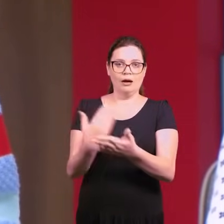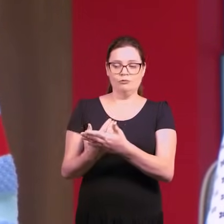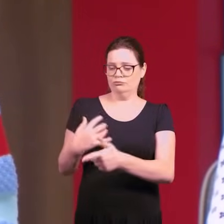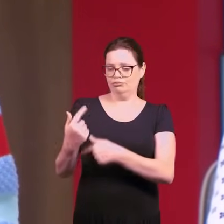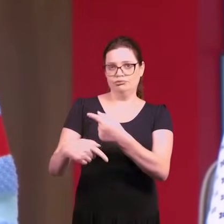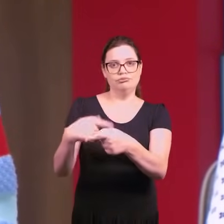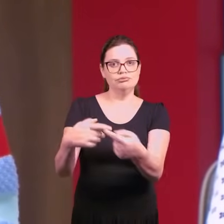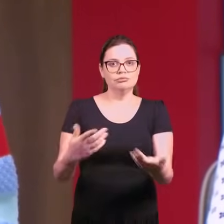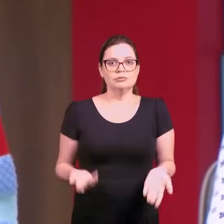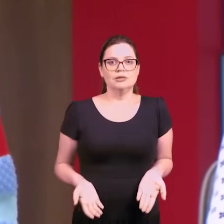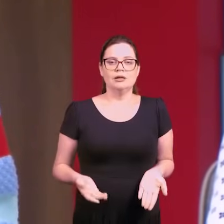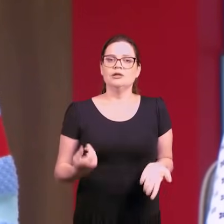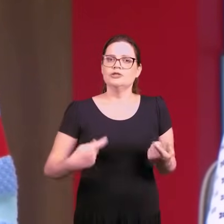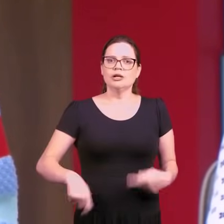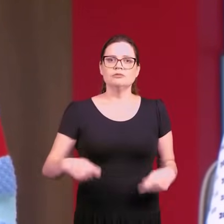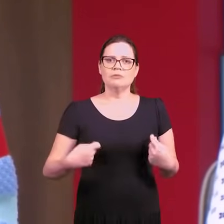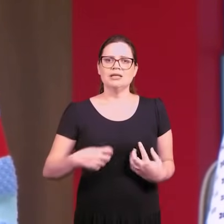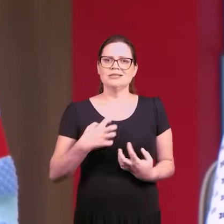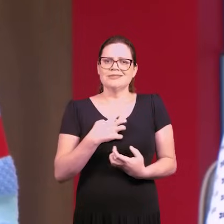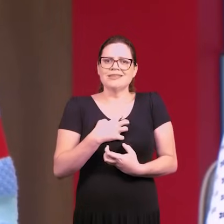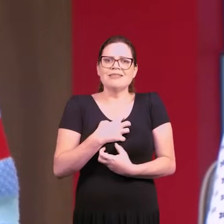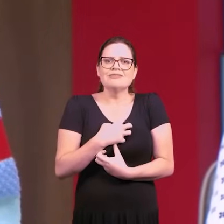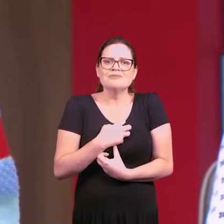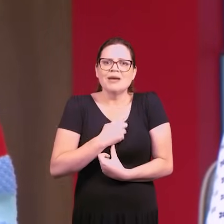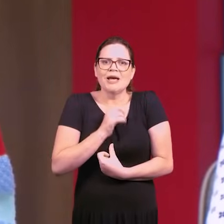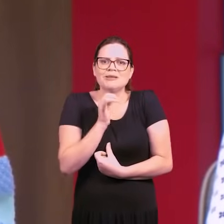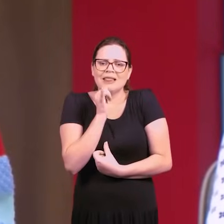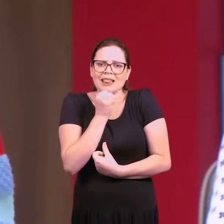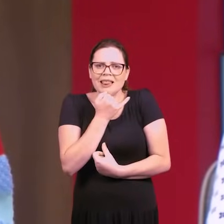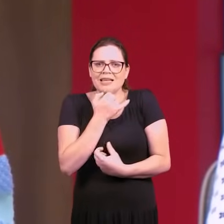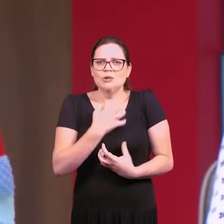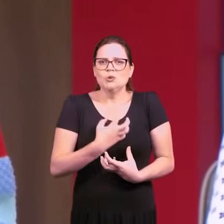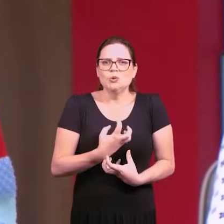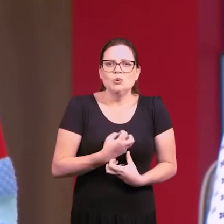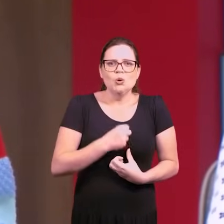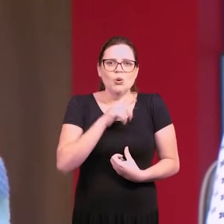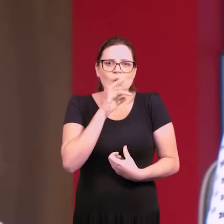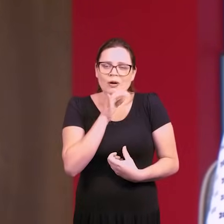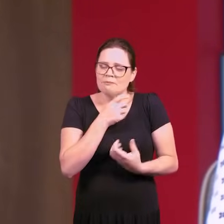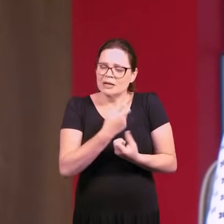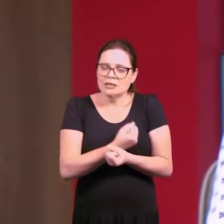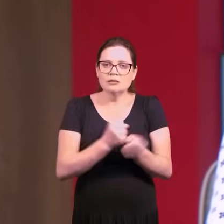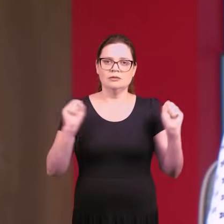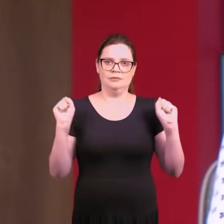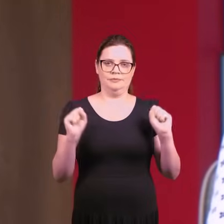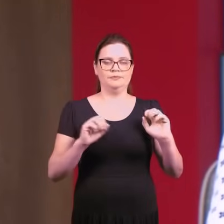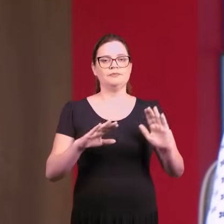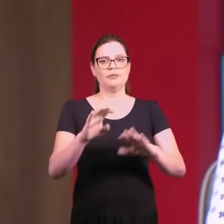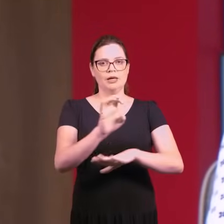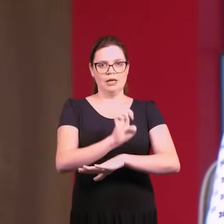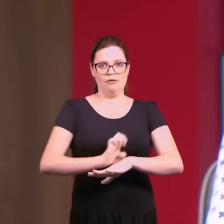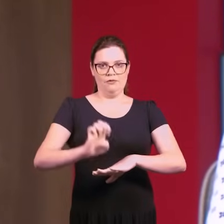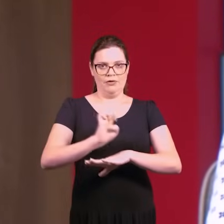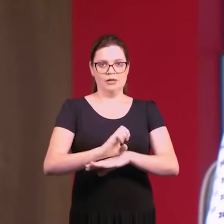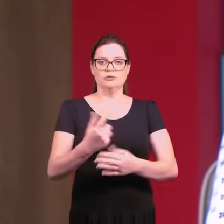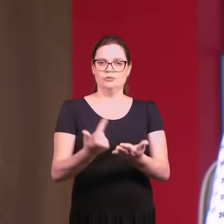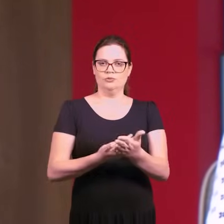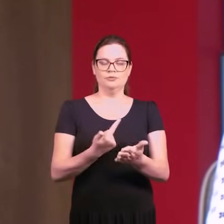nós precisamos nos livrar desses sentimentos que nos aprisionam, né? A palavra do Senhor lá em Efésios